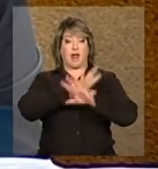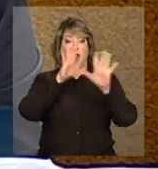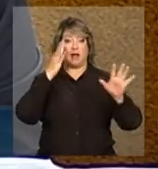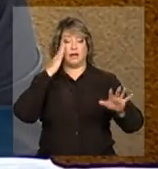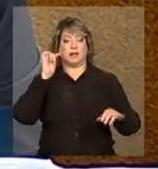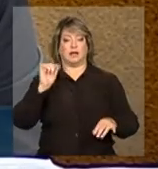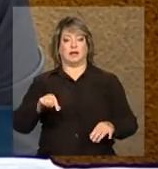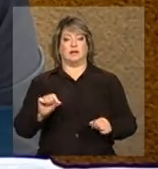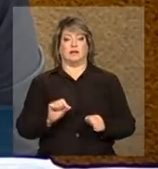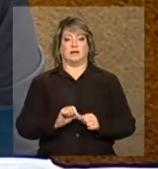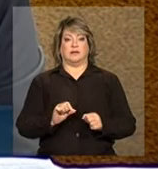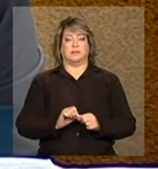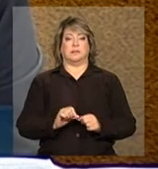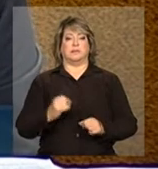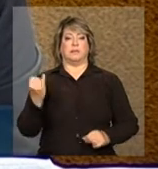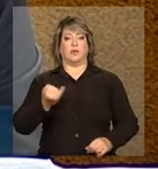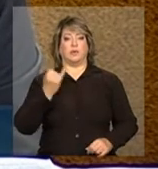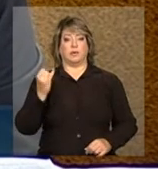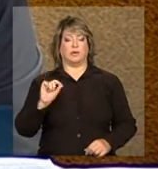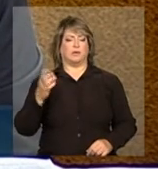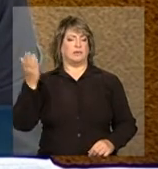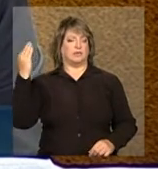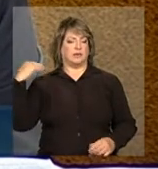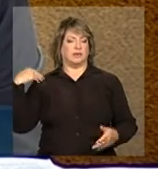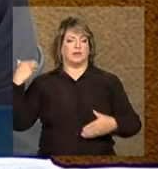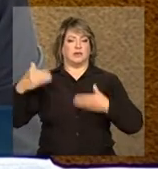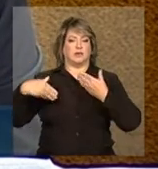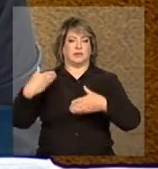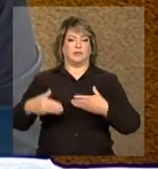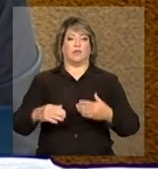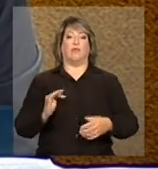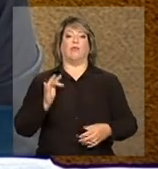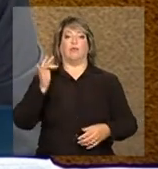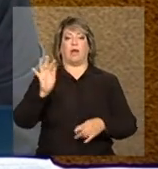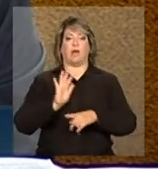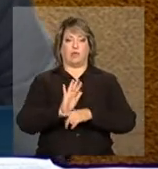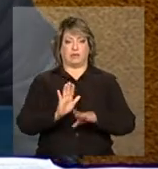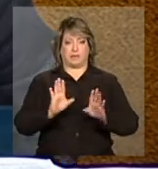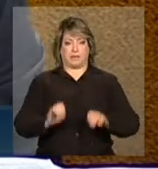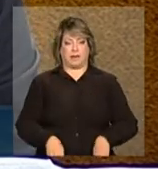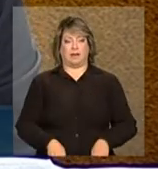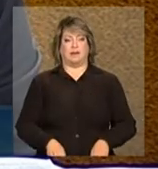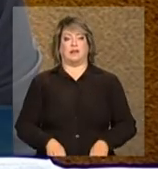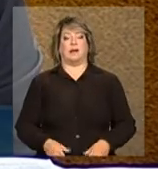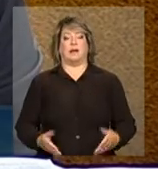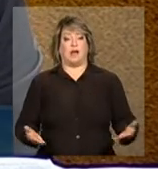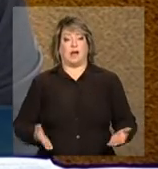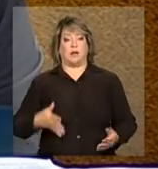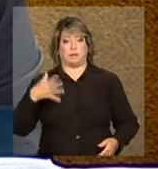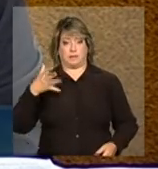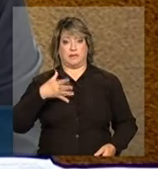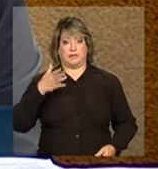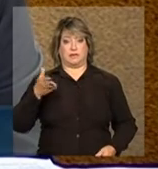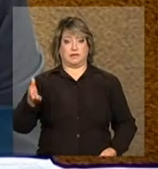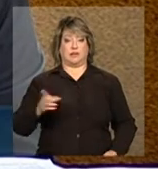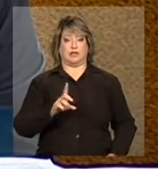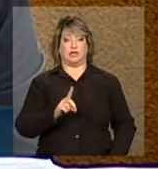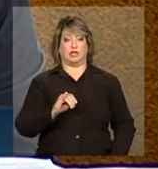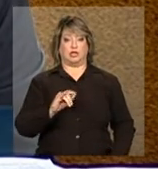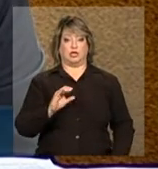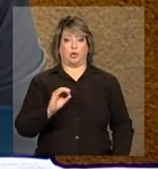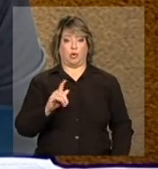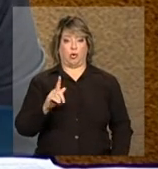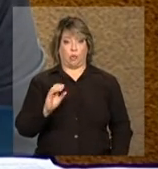para essa construção que não é de hoje, mas que se projeta para o futuro. Então, vou passar a palavra imediatamente para o Diogo, para